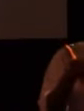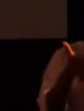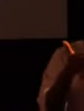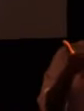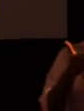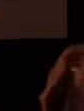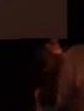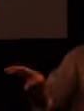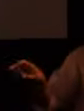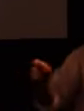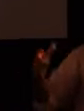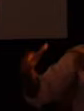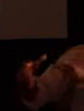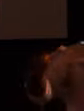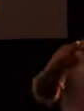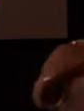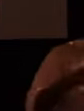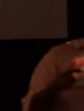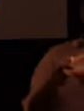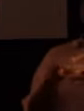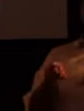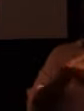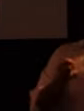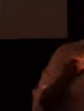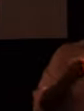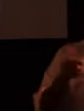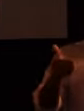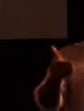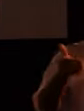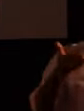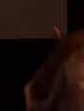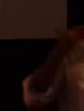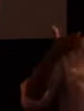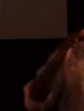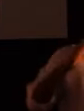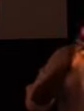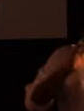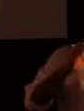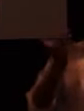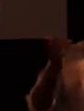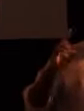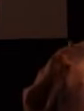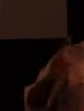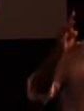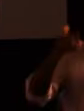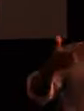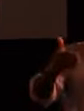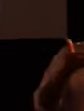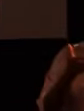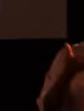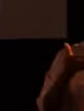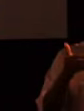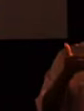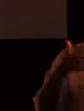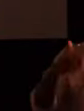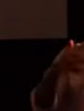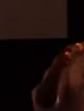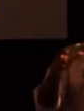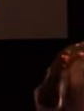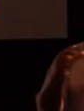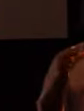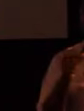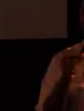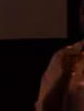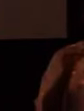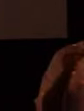cidade. Mas nós vamos ter o recuo frontal progressivo e lateral também